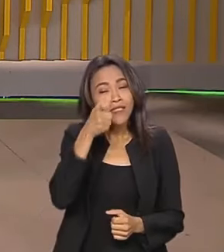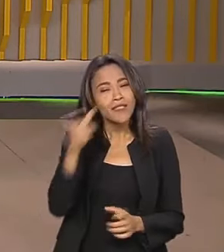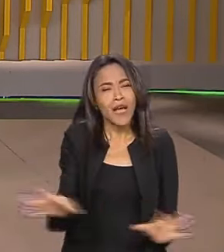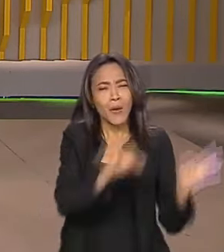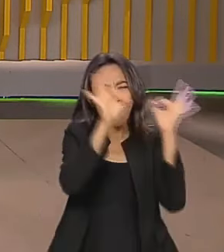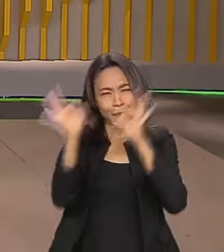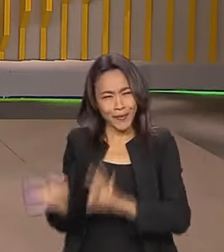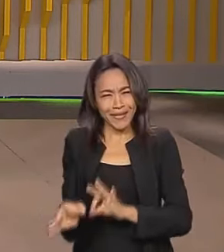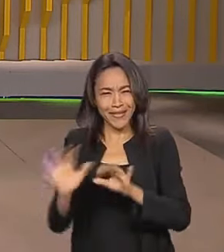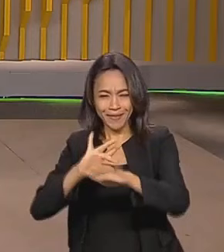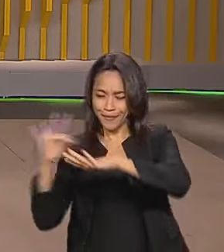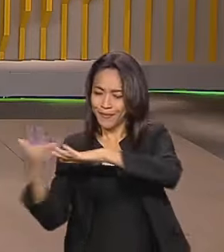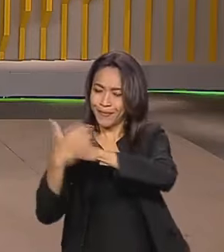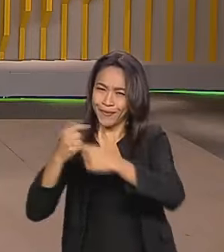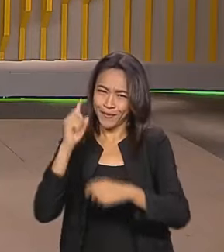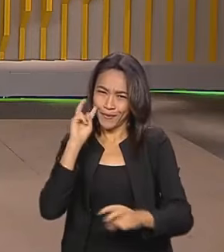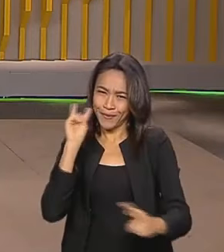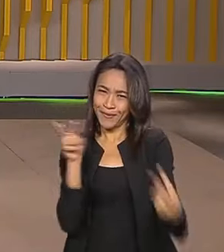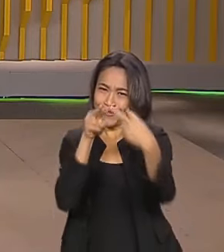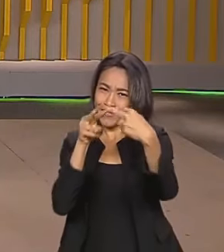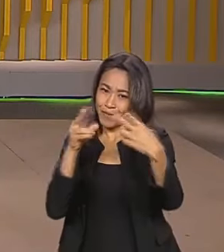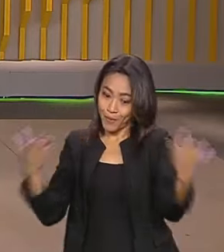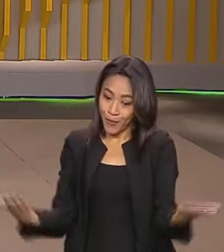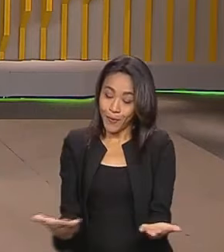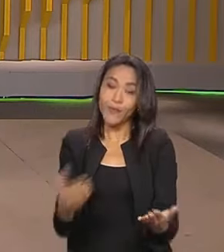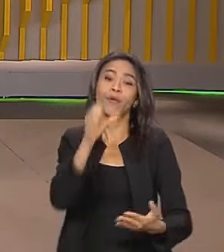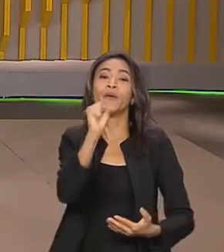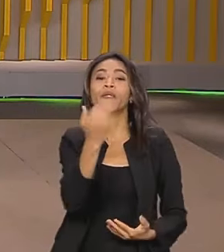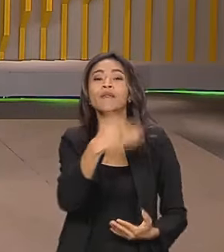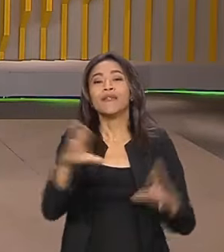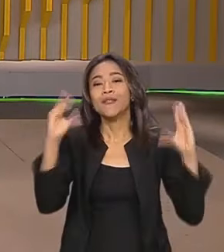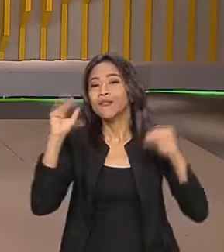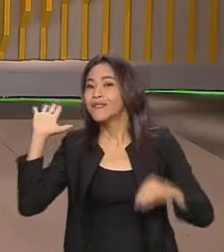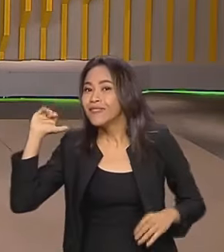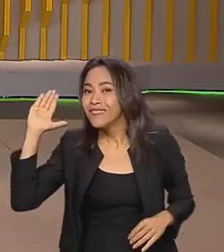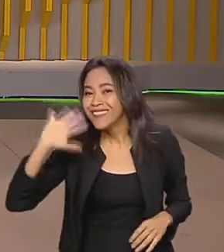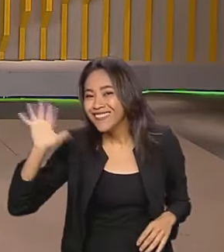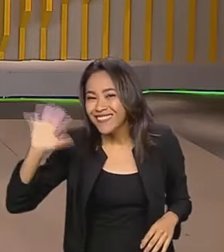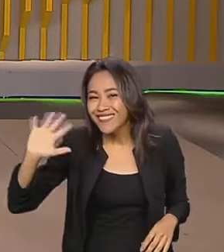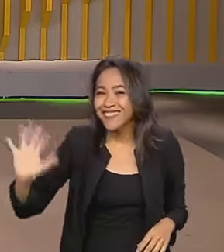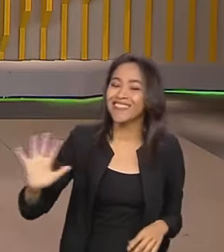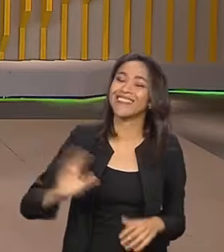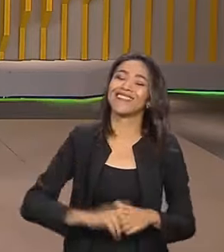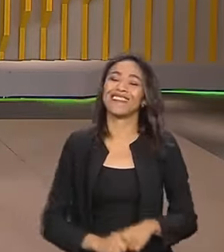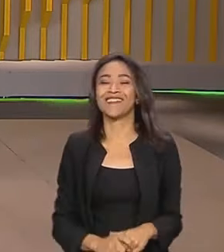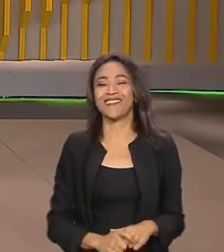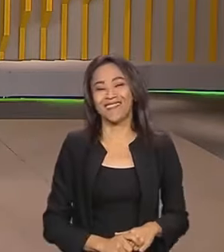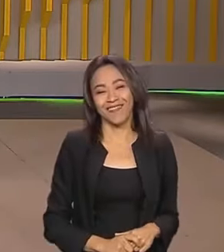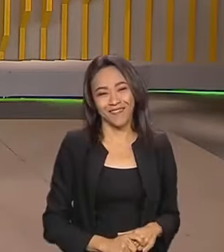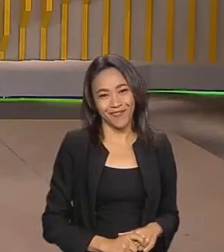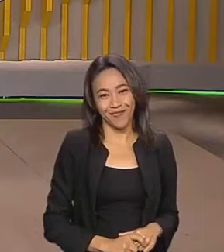redes sociais nos encontramos novamente hoje às 8:30 da noite até lá tchau tchau